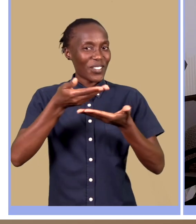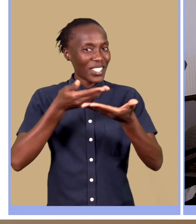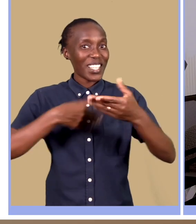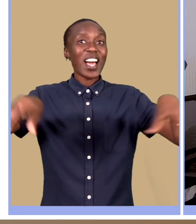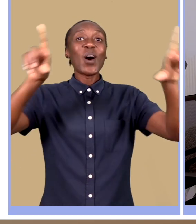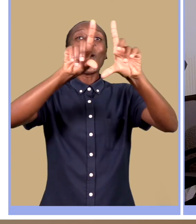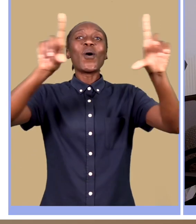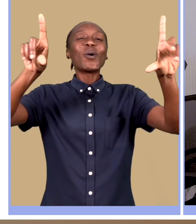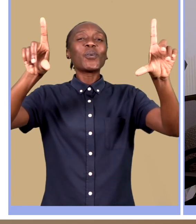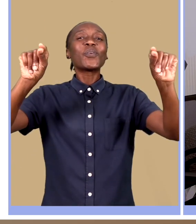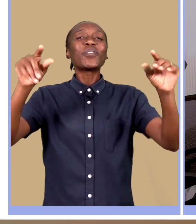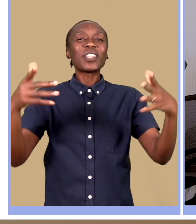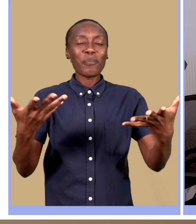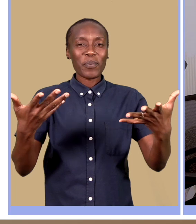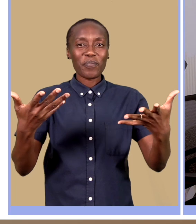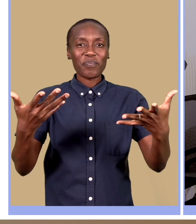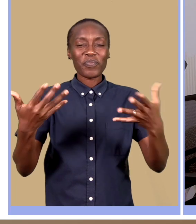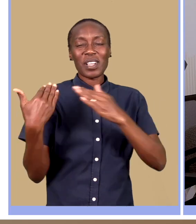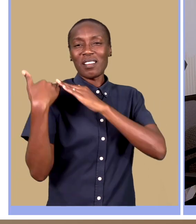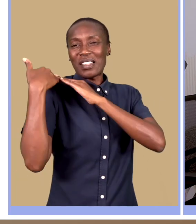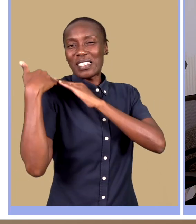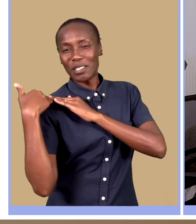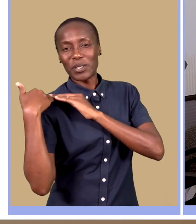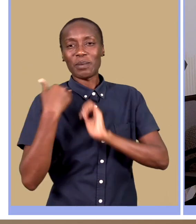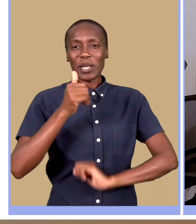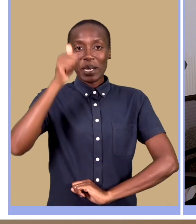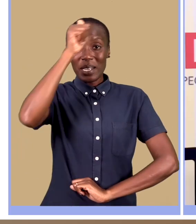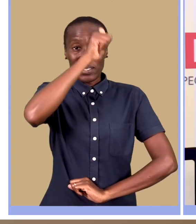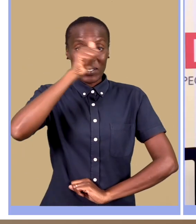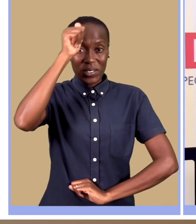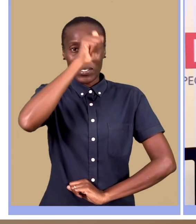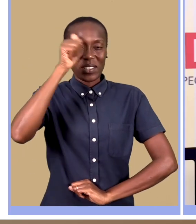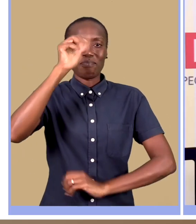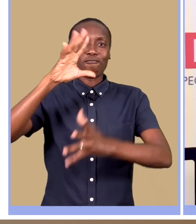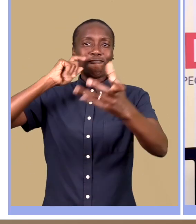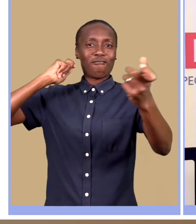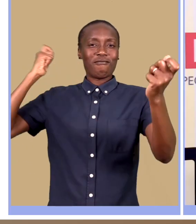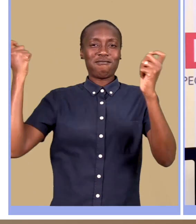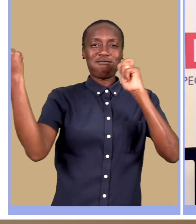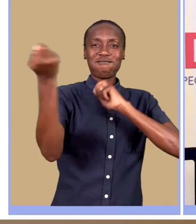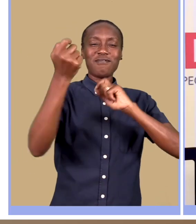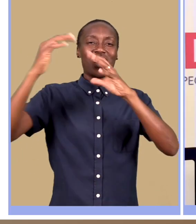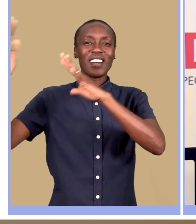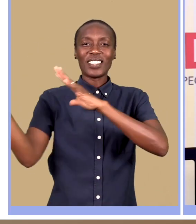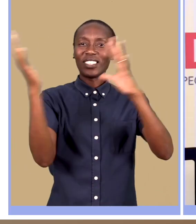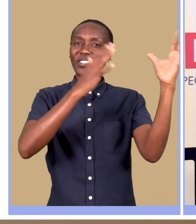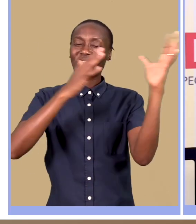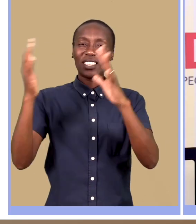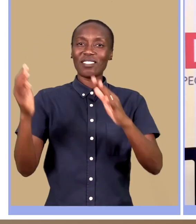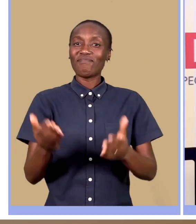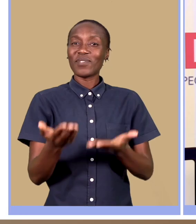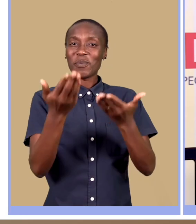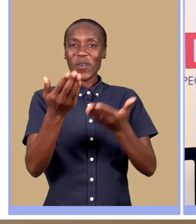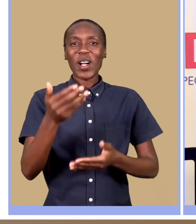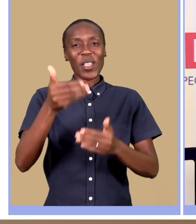a conversar aqui. O tema de hoje é o papel das academias face às mudanças